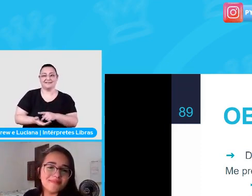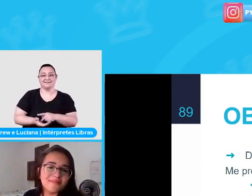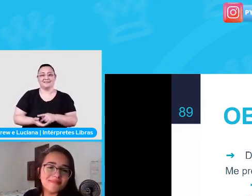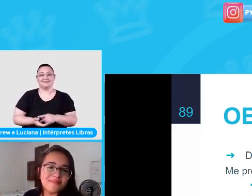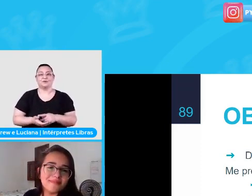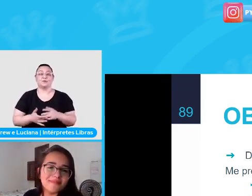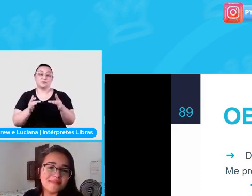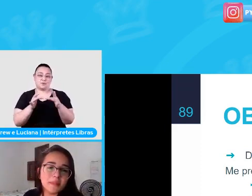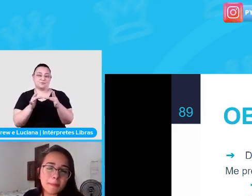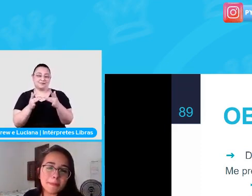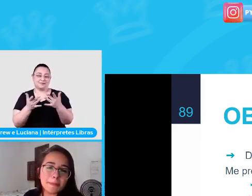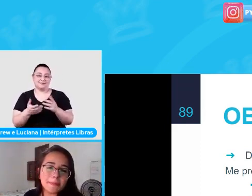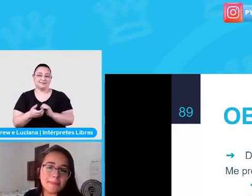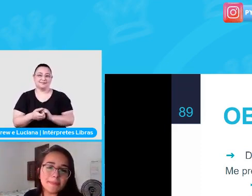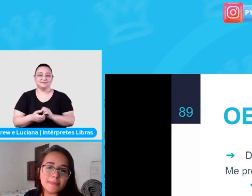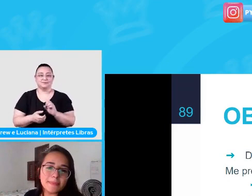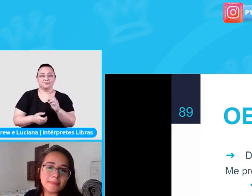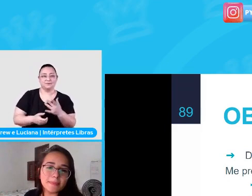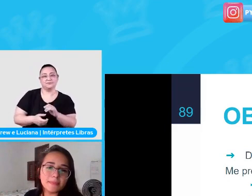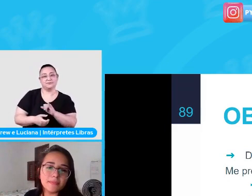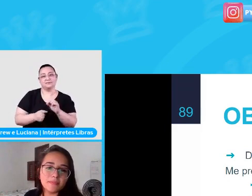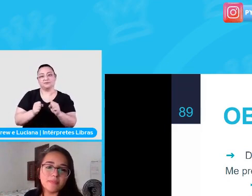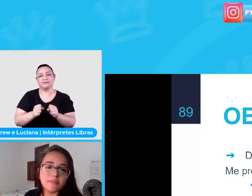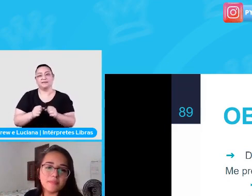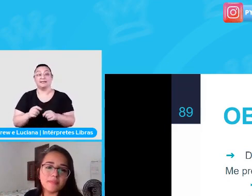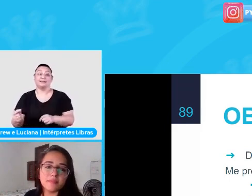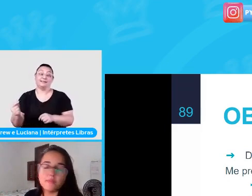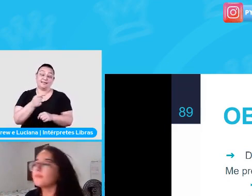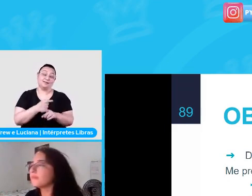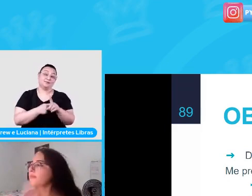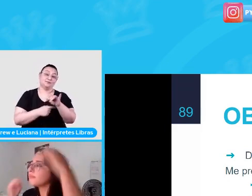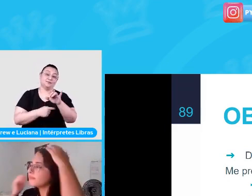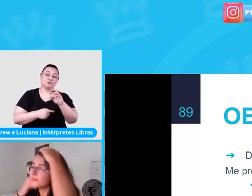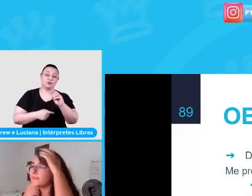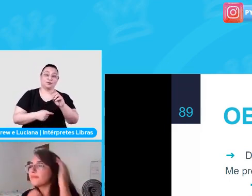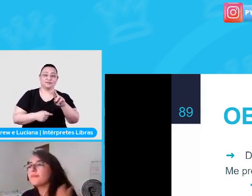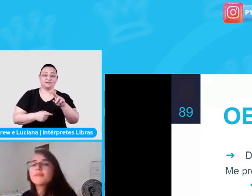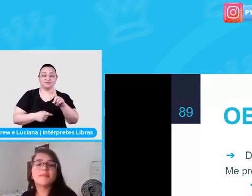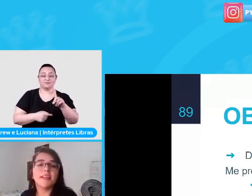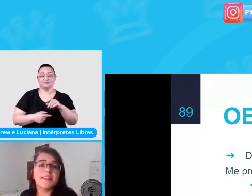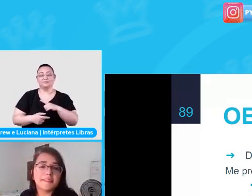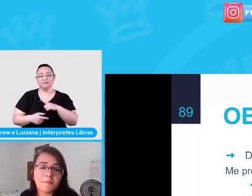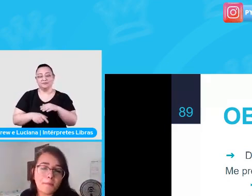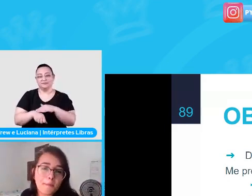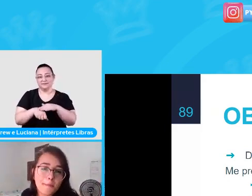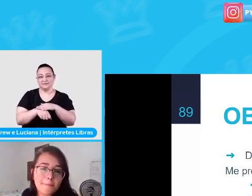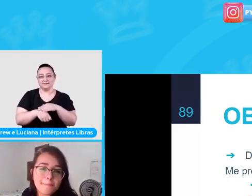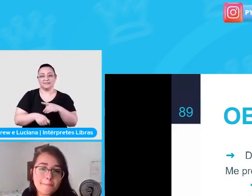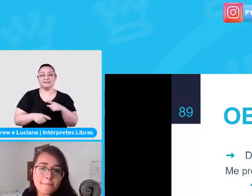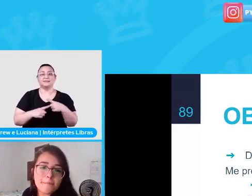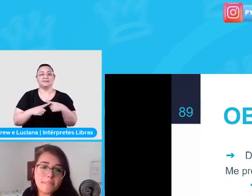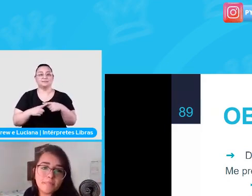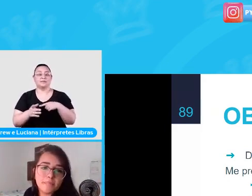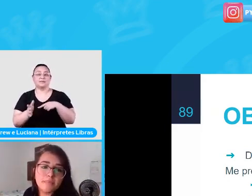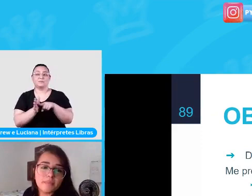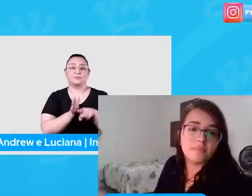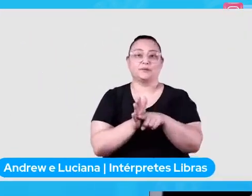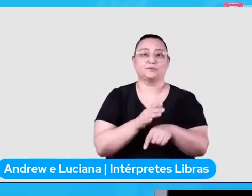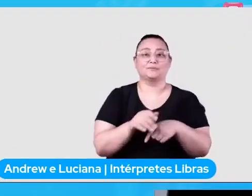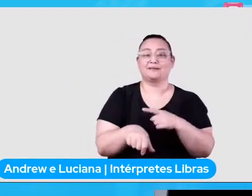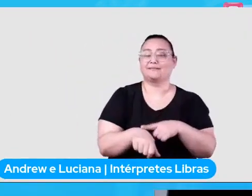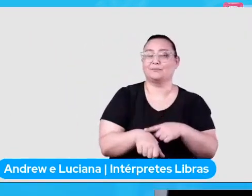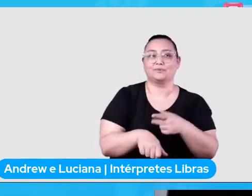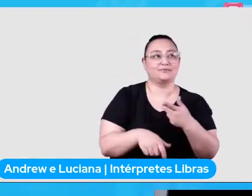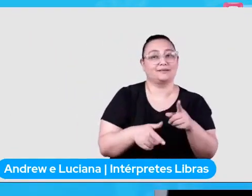contato, ou se você puder dar uma passadinha no Discord para conversar ali com o pessoal, tem algumas perguntas e não vai dar tempo de ler,